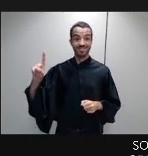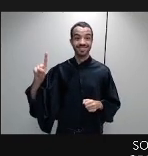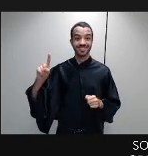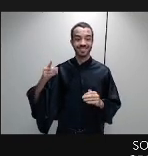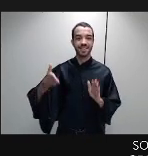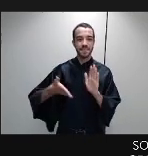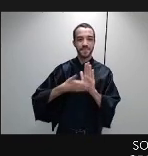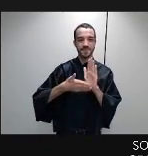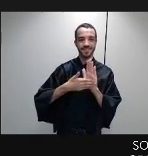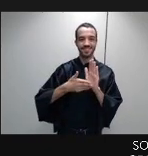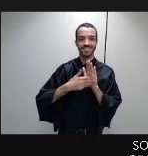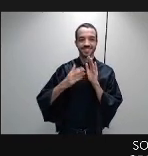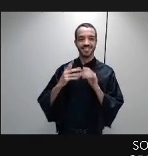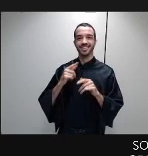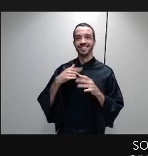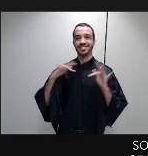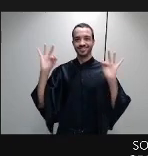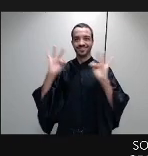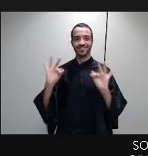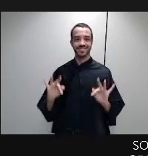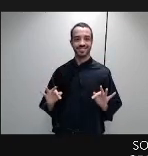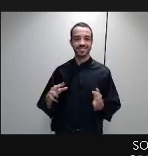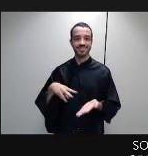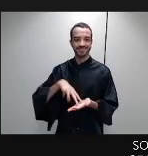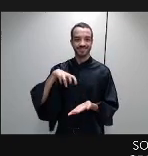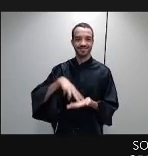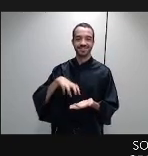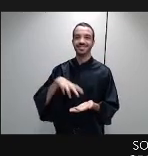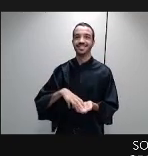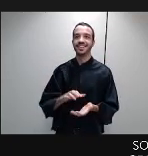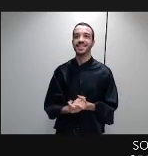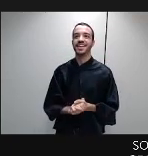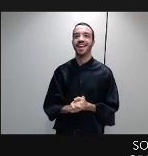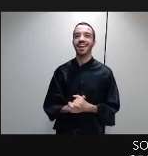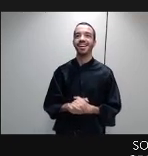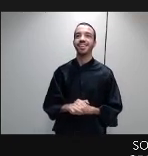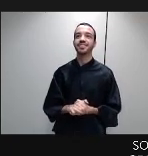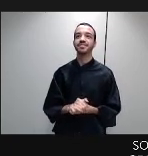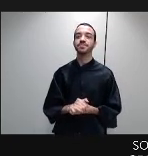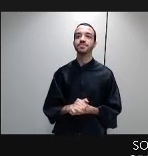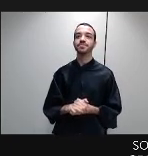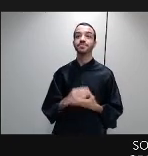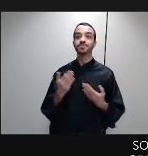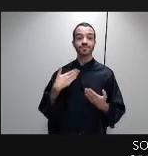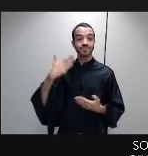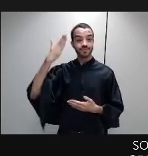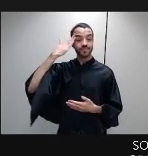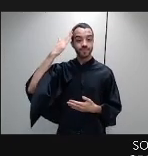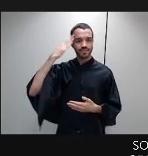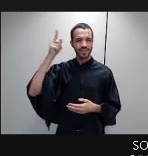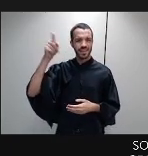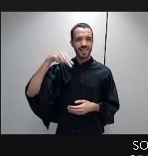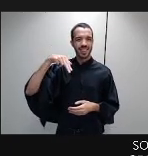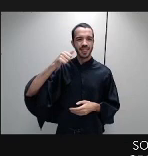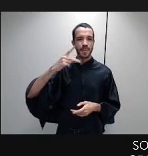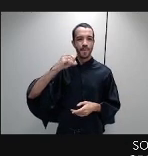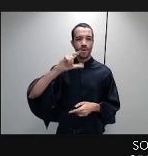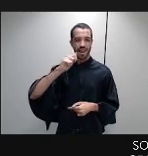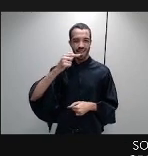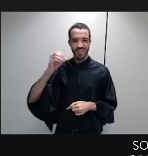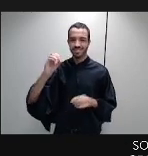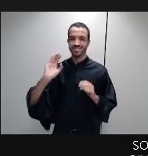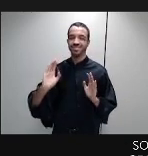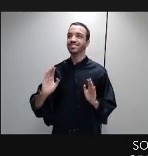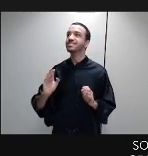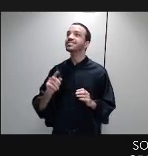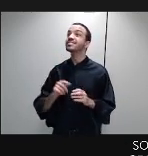felicidade jovem é ruim pois é neste não pode não ser que você lenço eu gastar sempre incrível incrível vamos